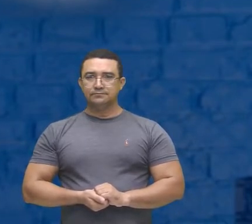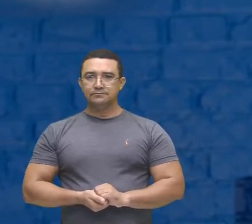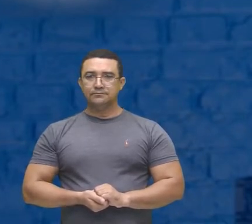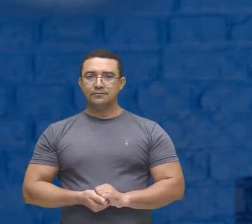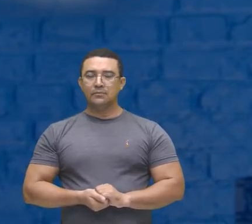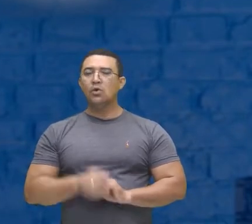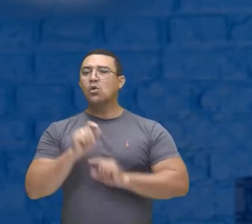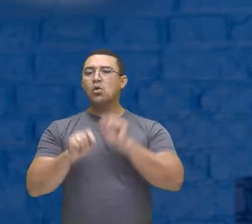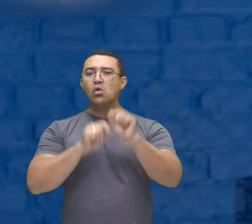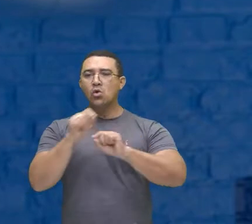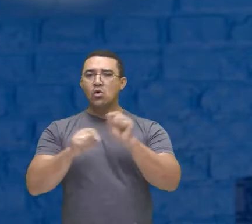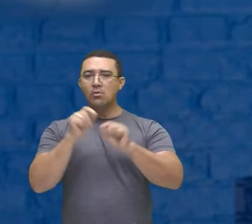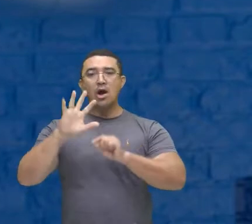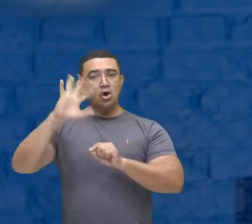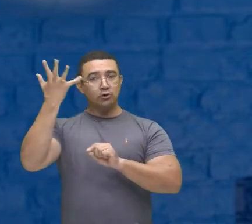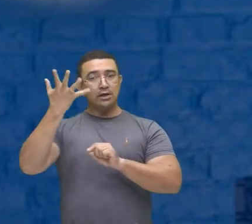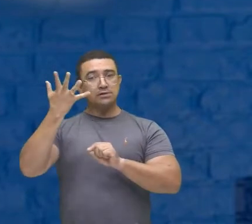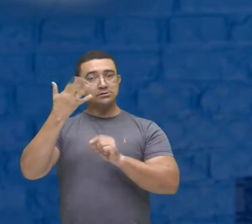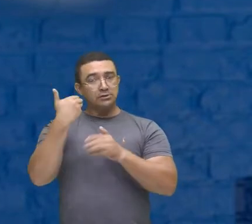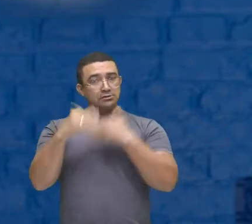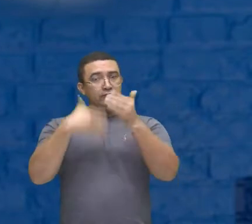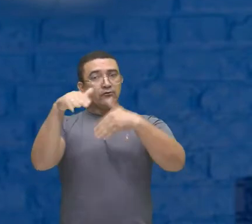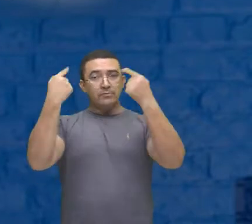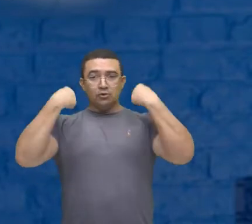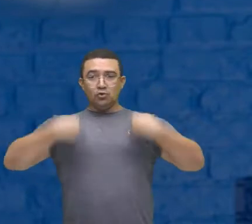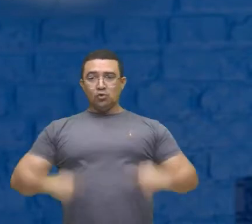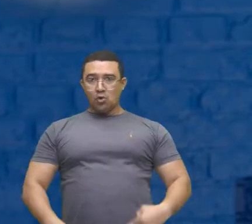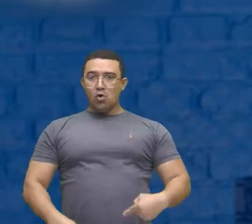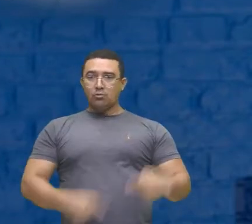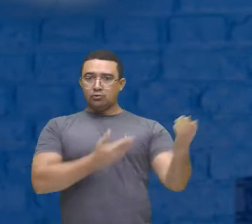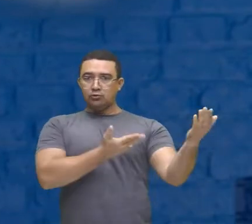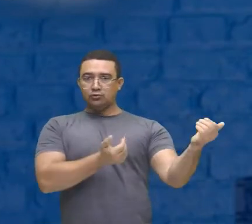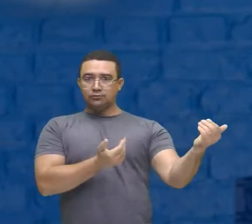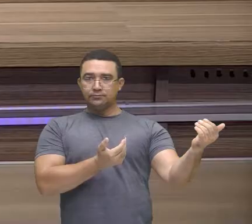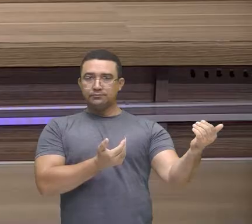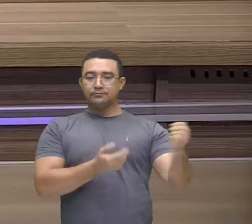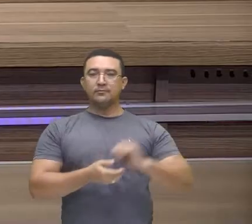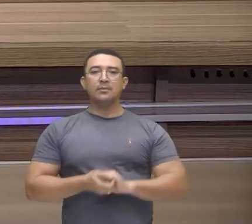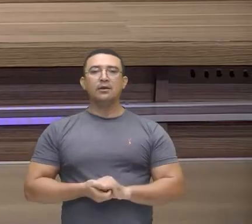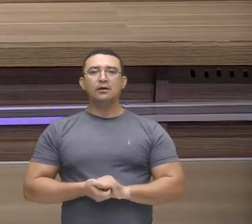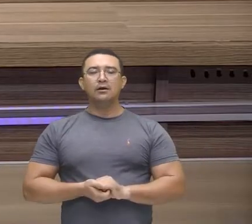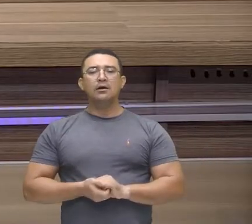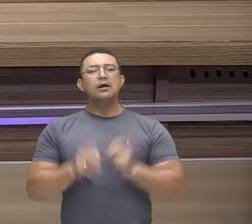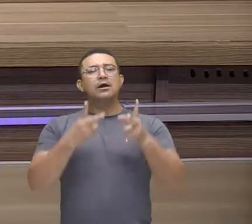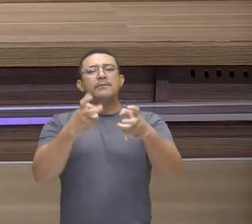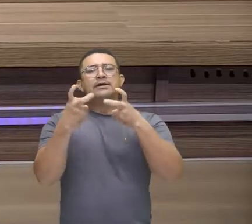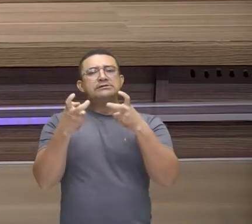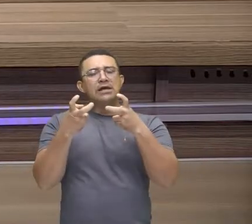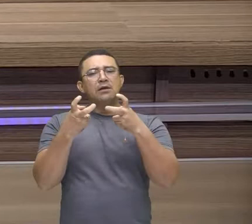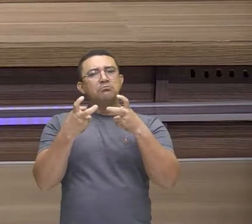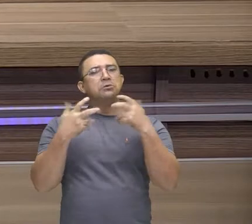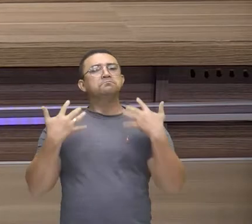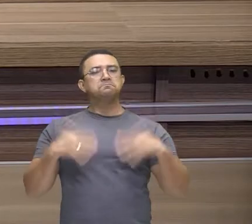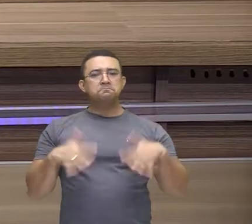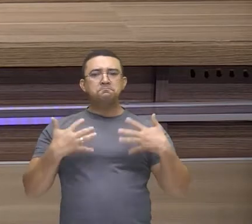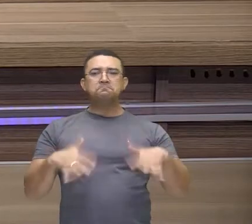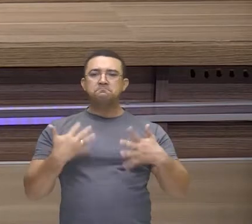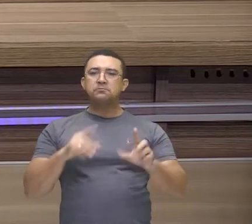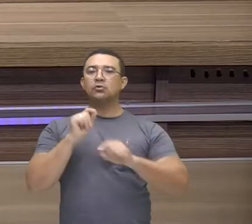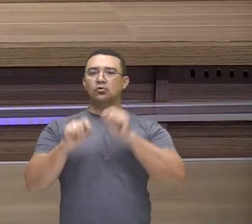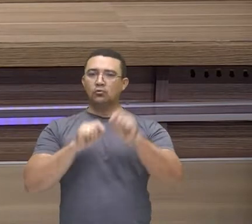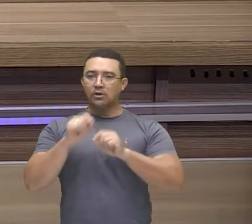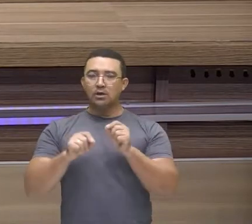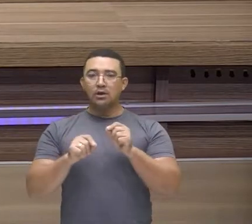é que acontece esse desenvolvimento no corpo aí dos adolescentes, doutora Onete? O que a gente percebe muito é que o